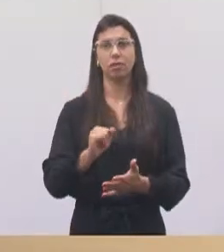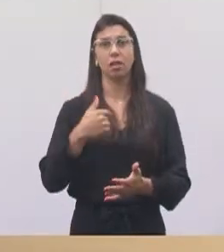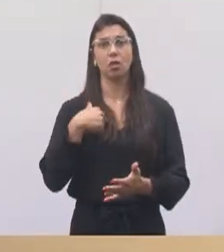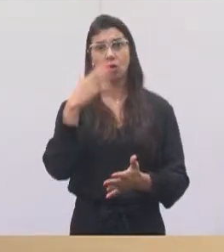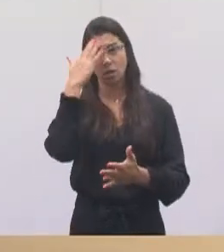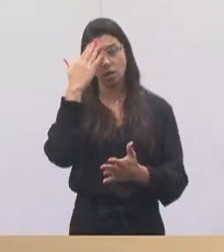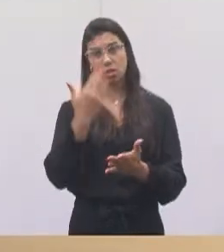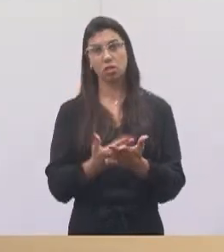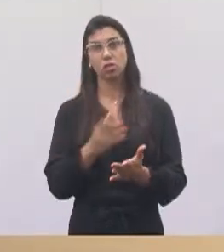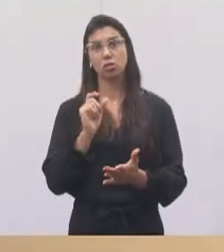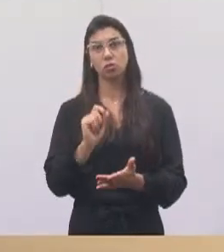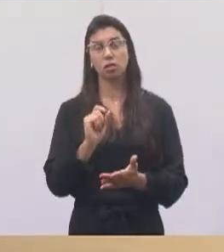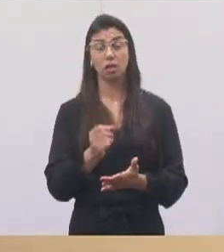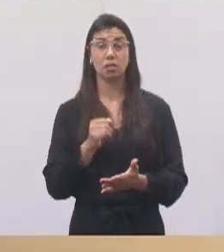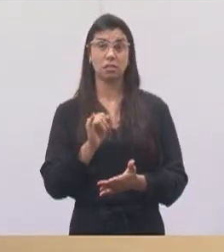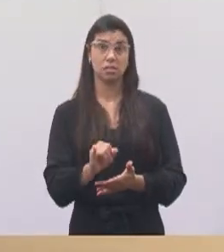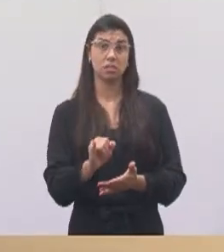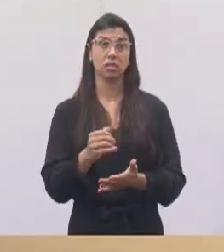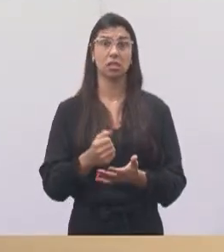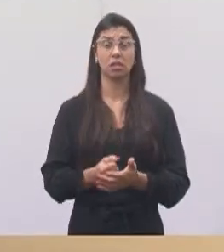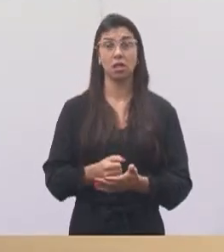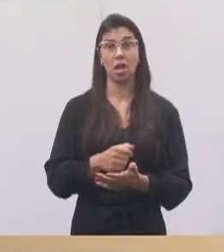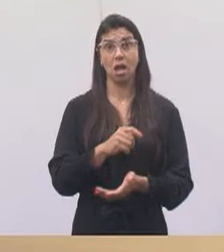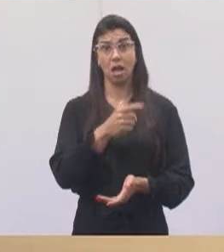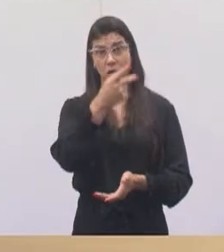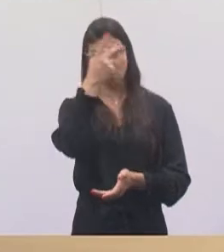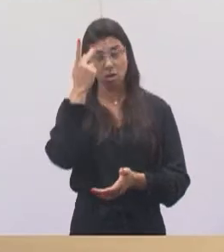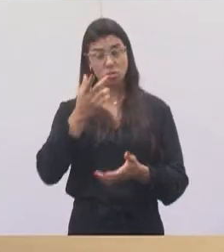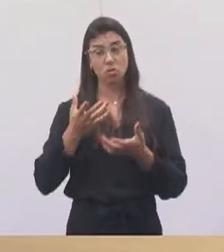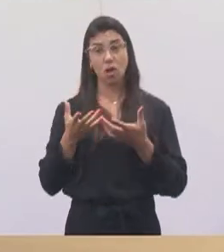numa coisa, Rony, quem quer respeito tem que se dar o respeito.